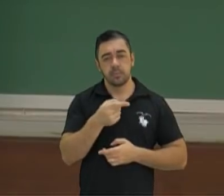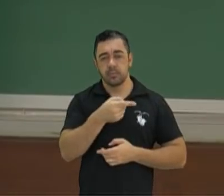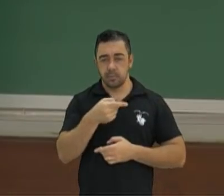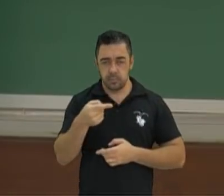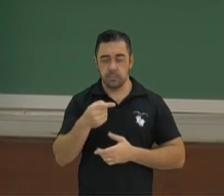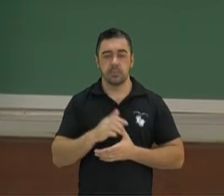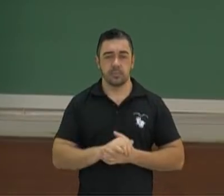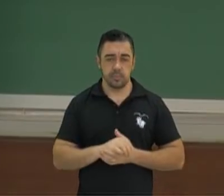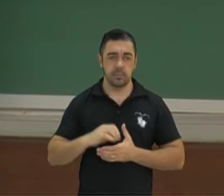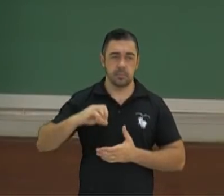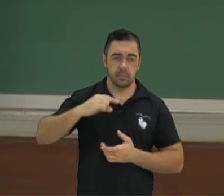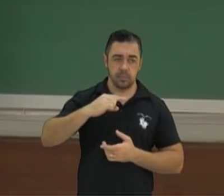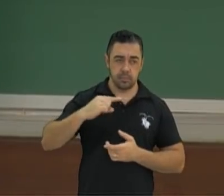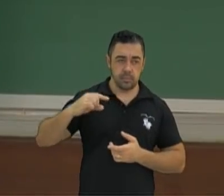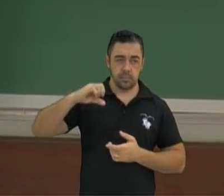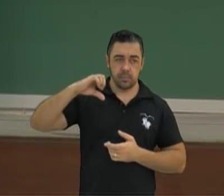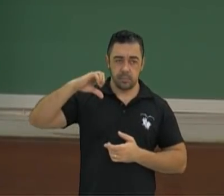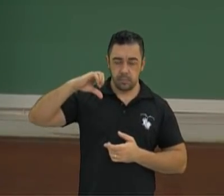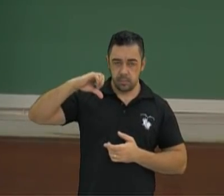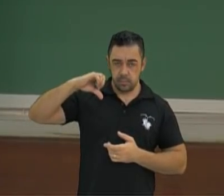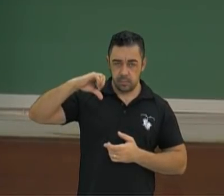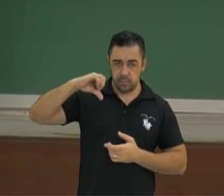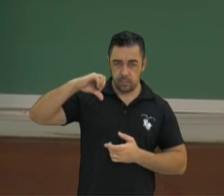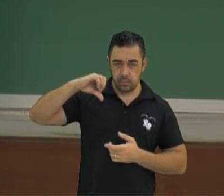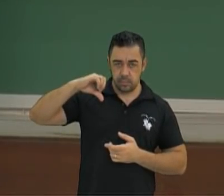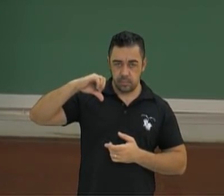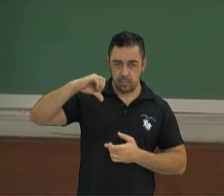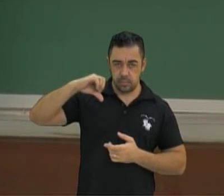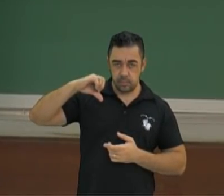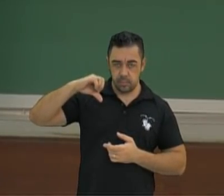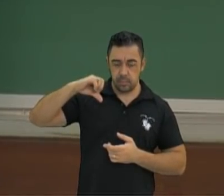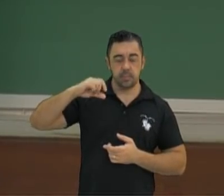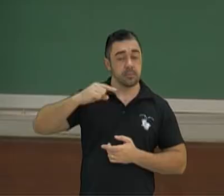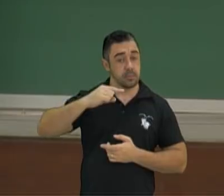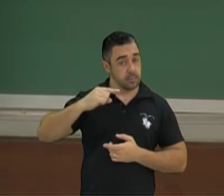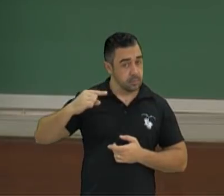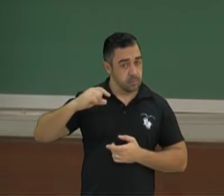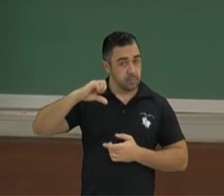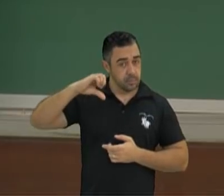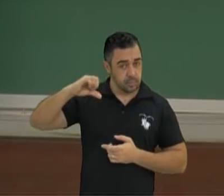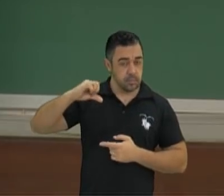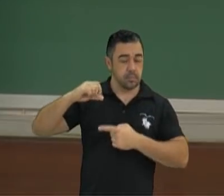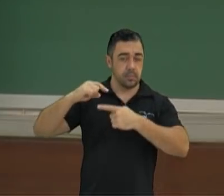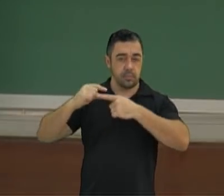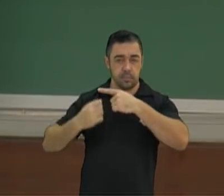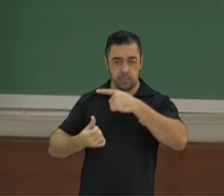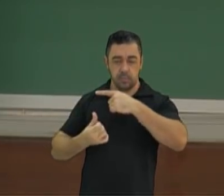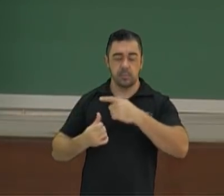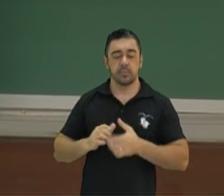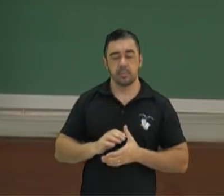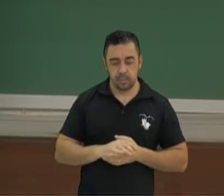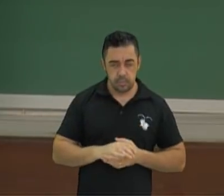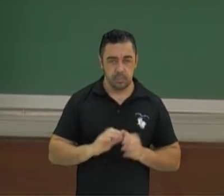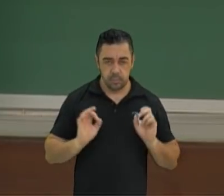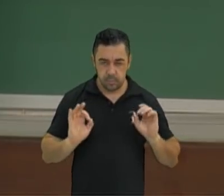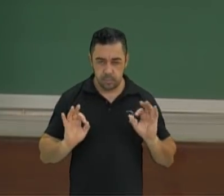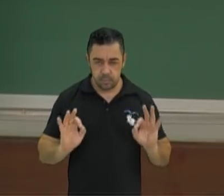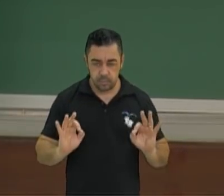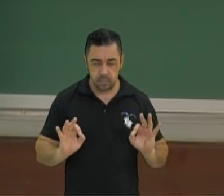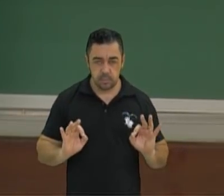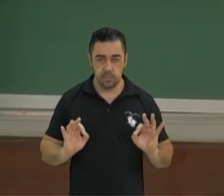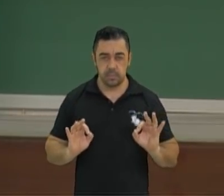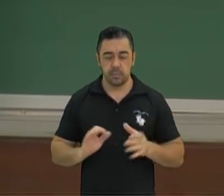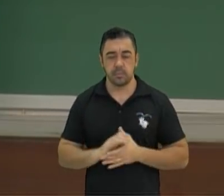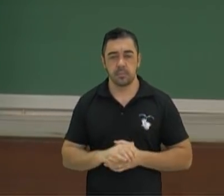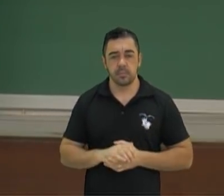com 5, que é 9, mas o meu resultado ele vai continuar sendo negativo, beleza? Então,